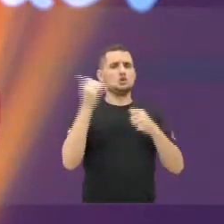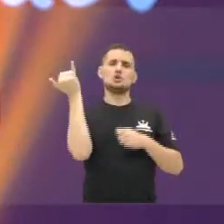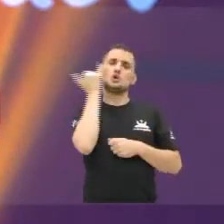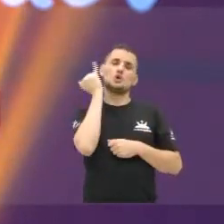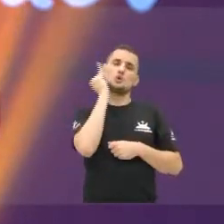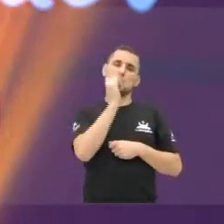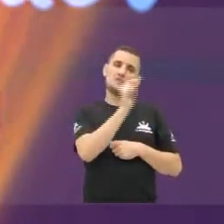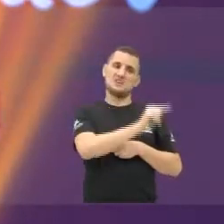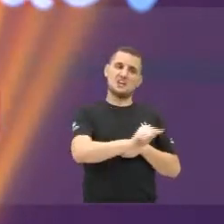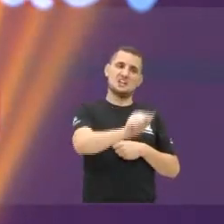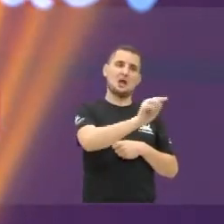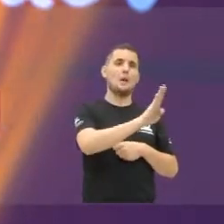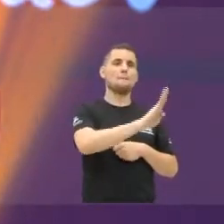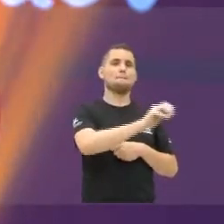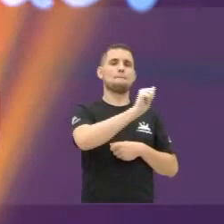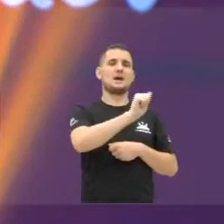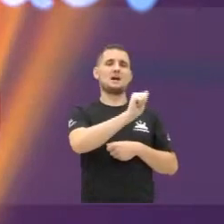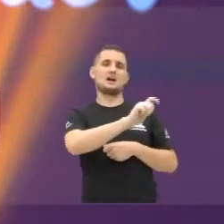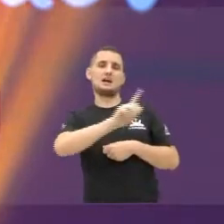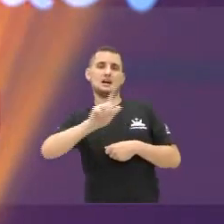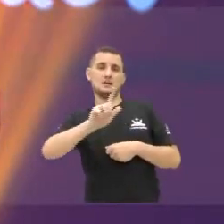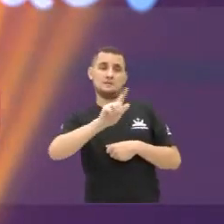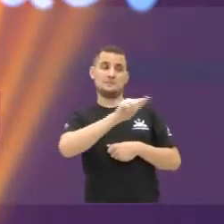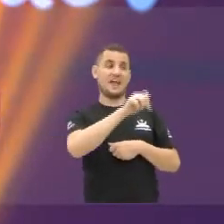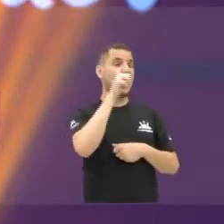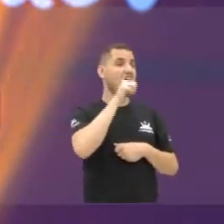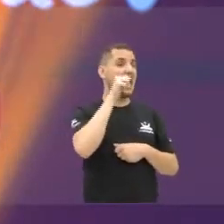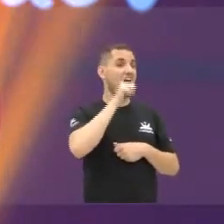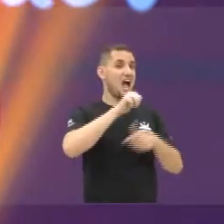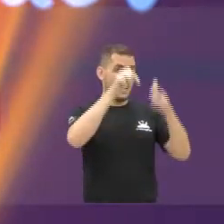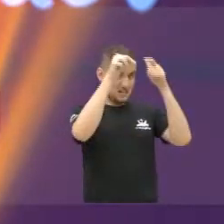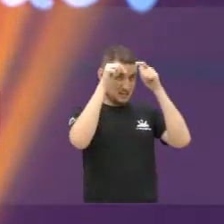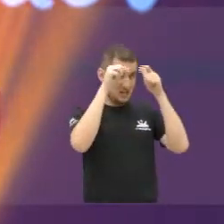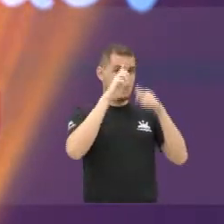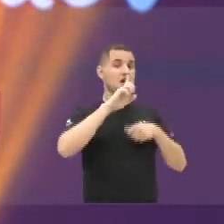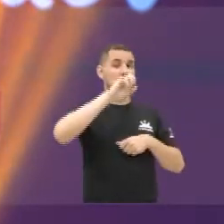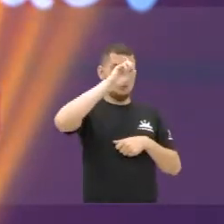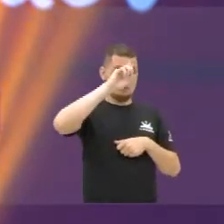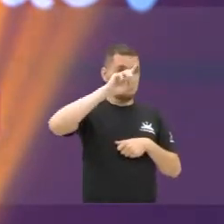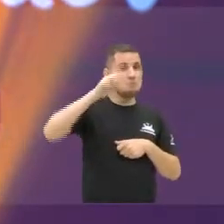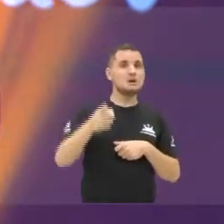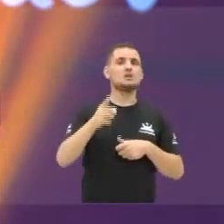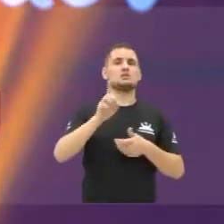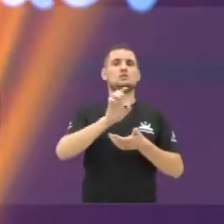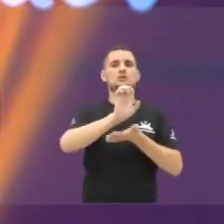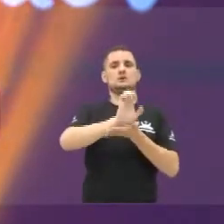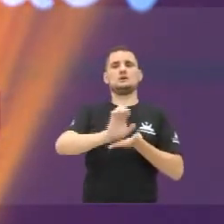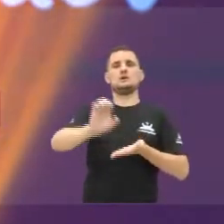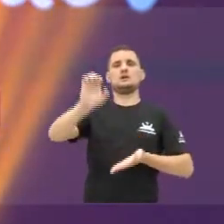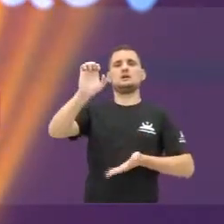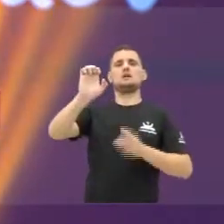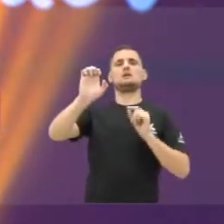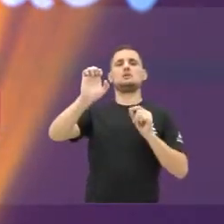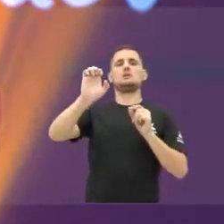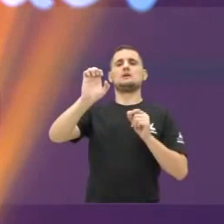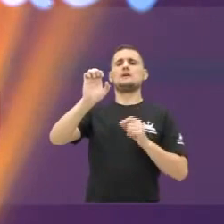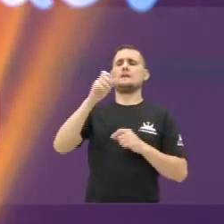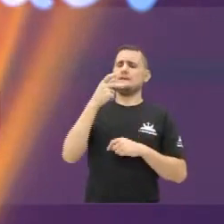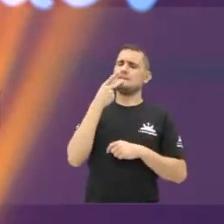Baal, a rainha mandou um mensageiro a Elias para